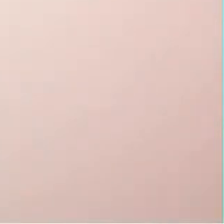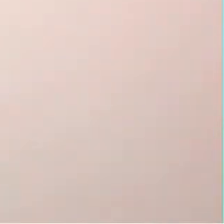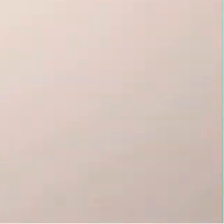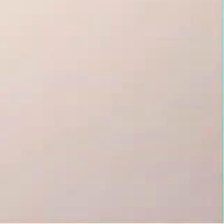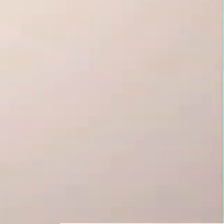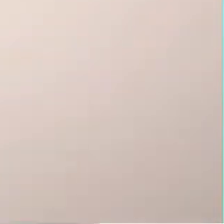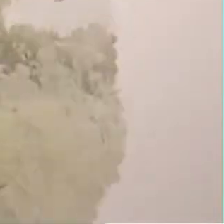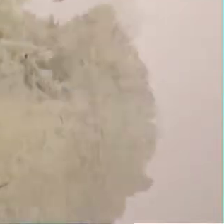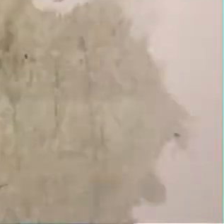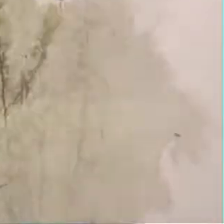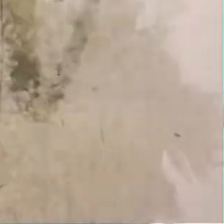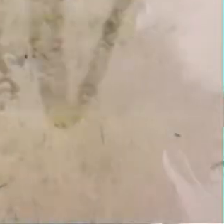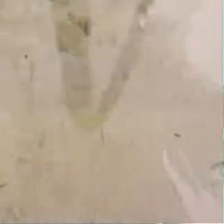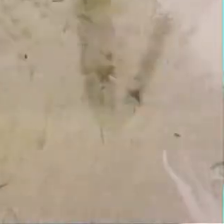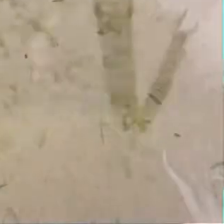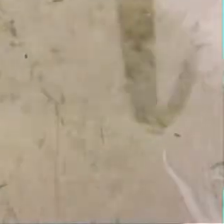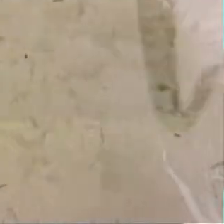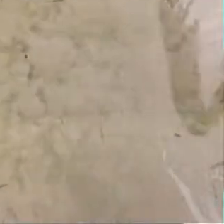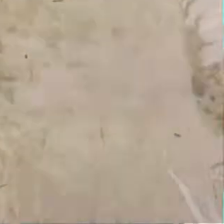E aí